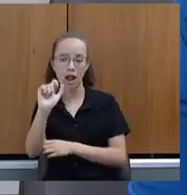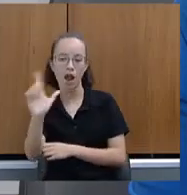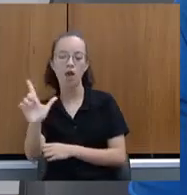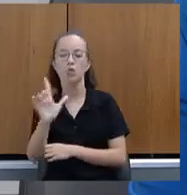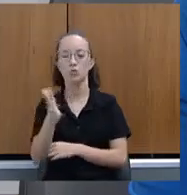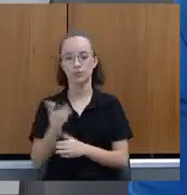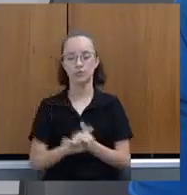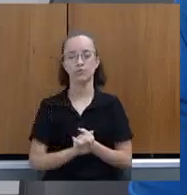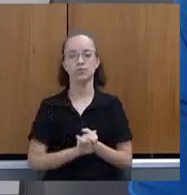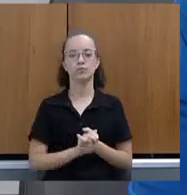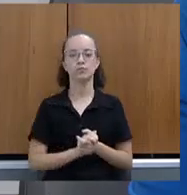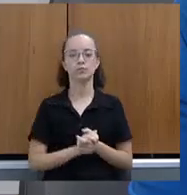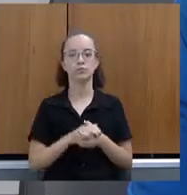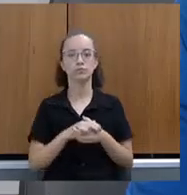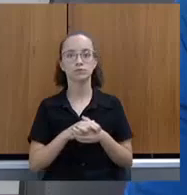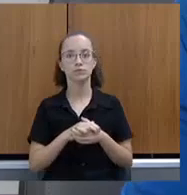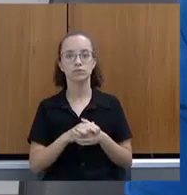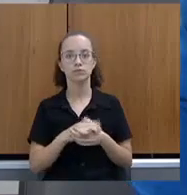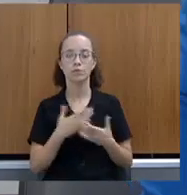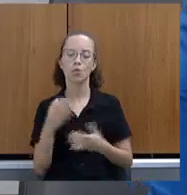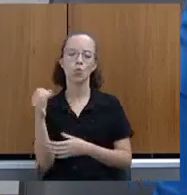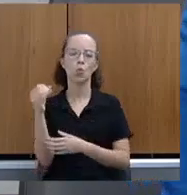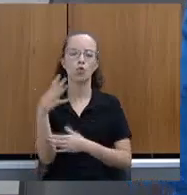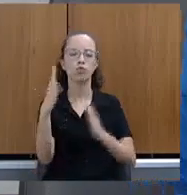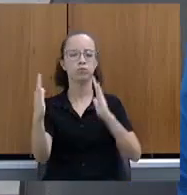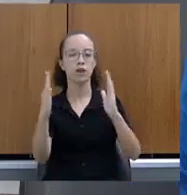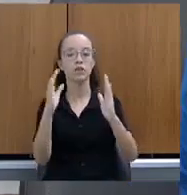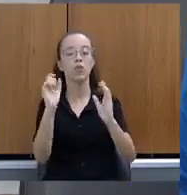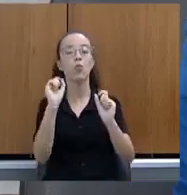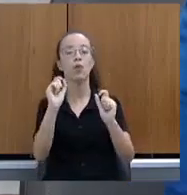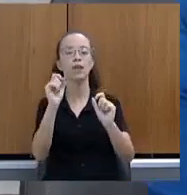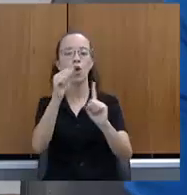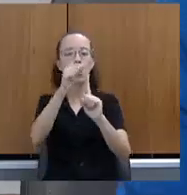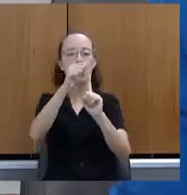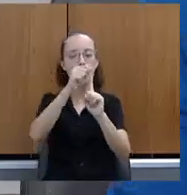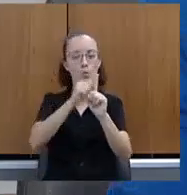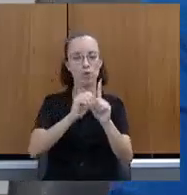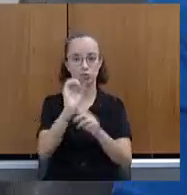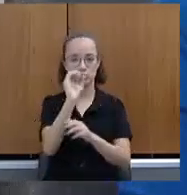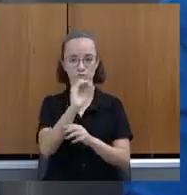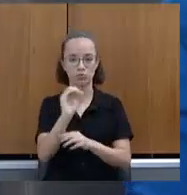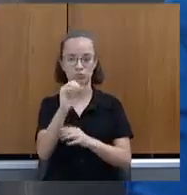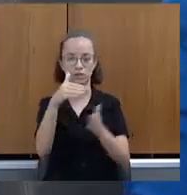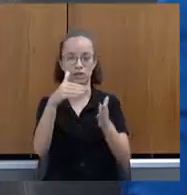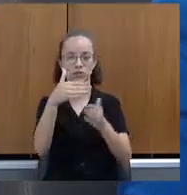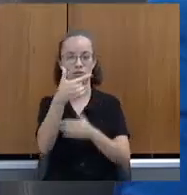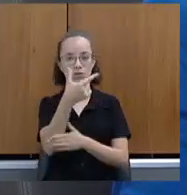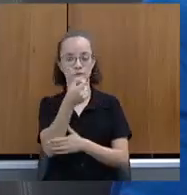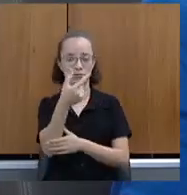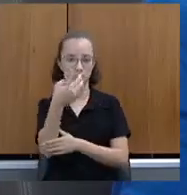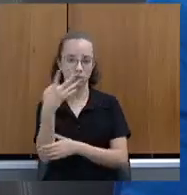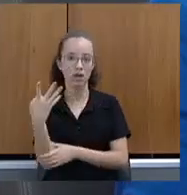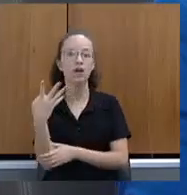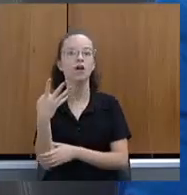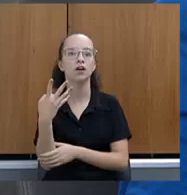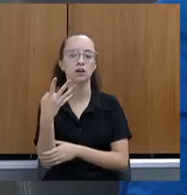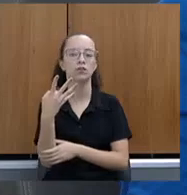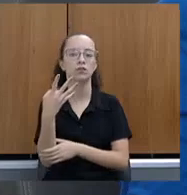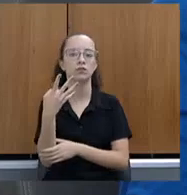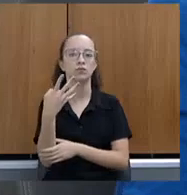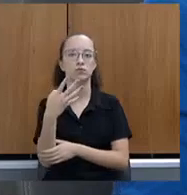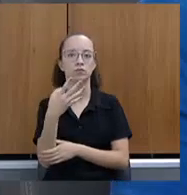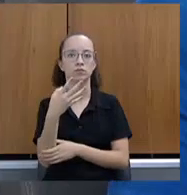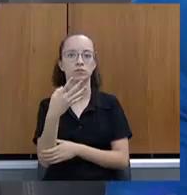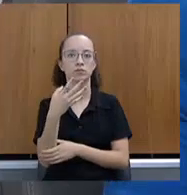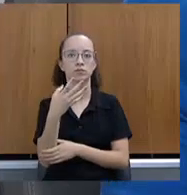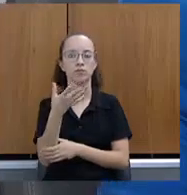decisão judicial e que o novo prazo agora é outubro de 2024 resultado aí de uma mediação né